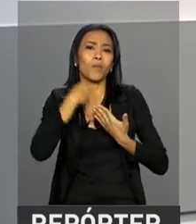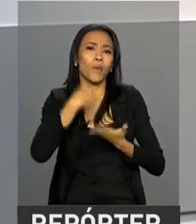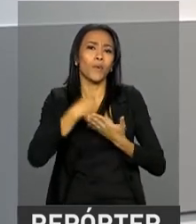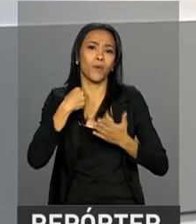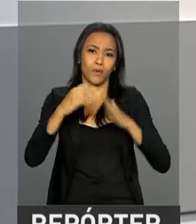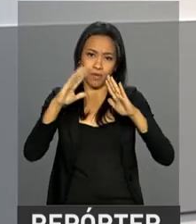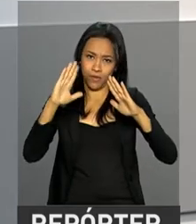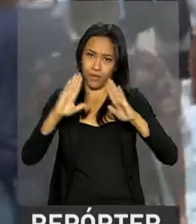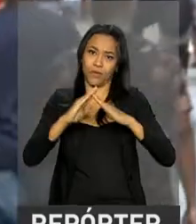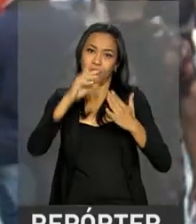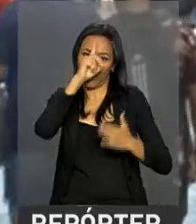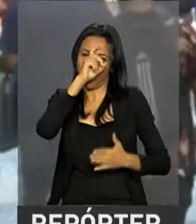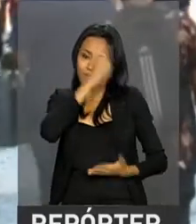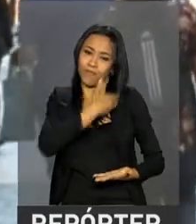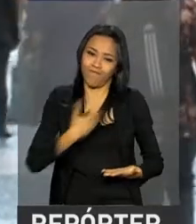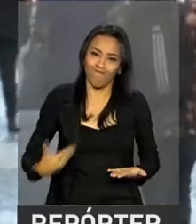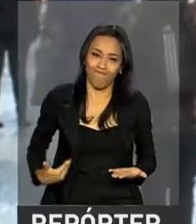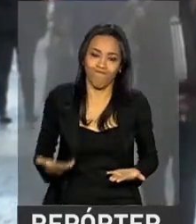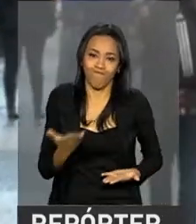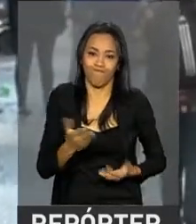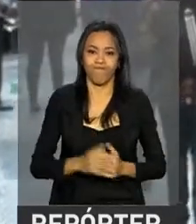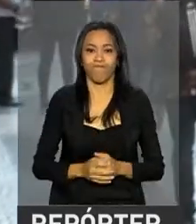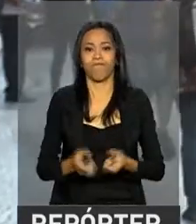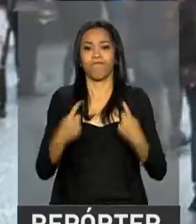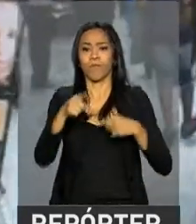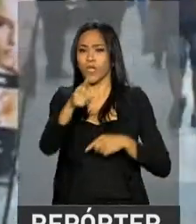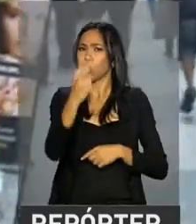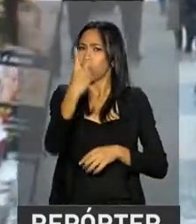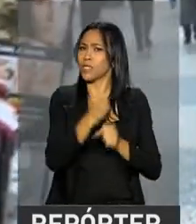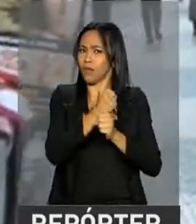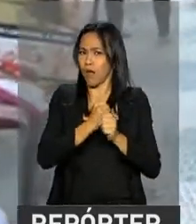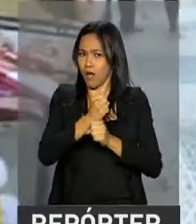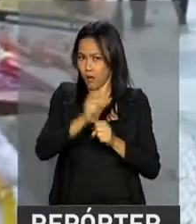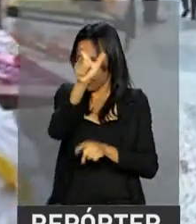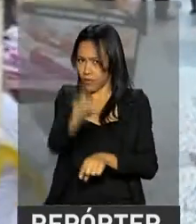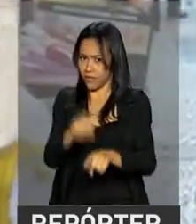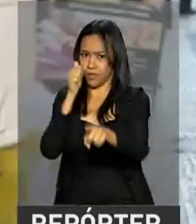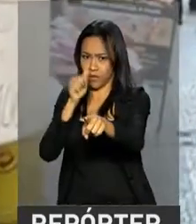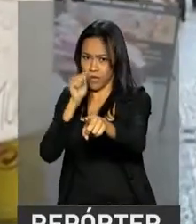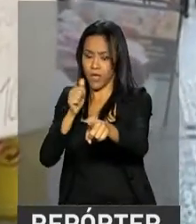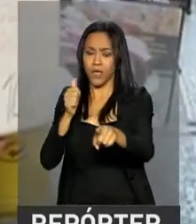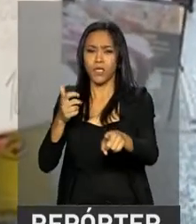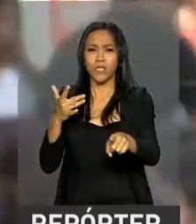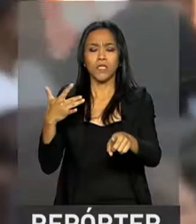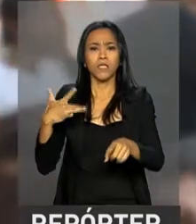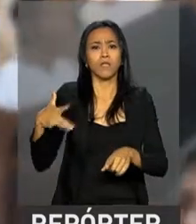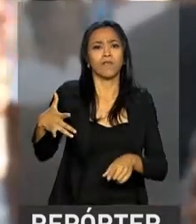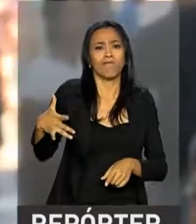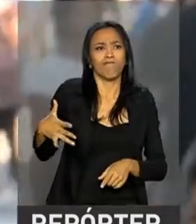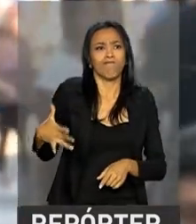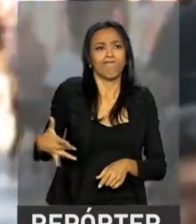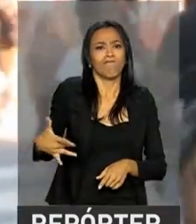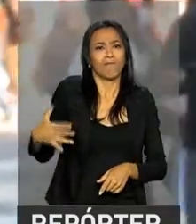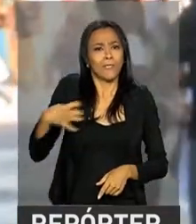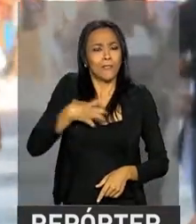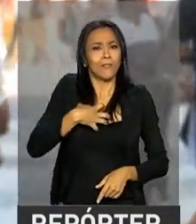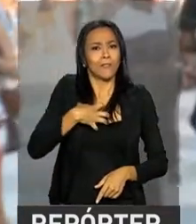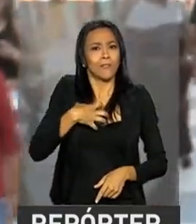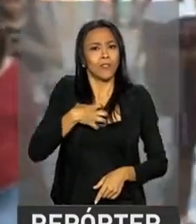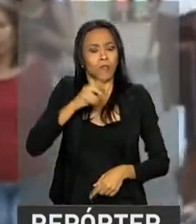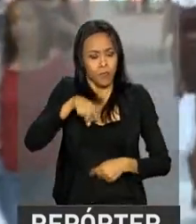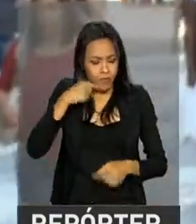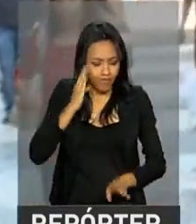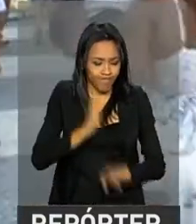saúde há cerca de dois anos elizabete encontrou um caroço no seio com os exames de